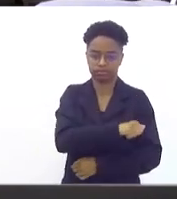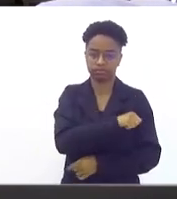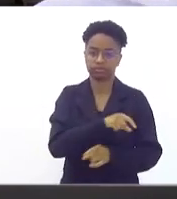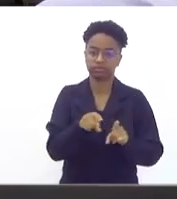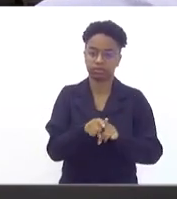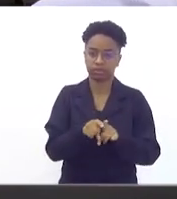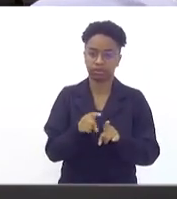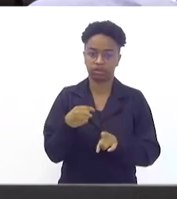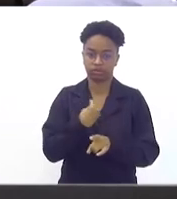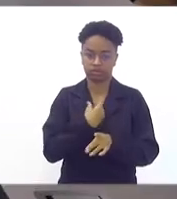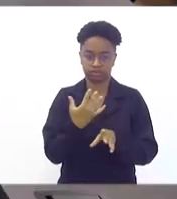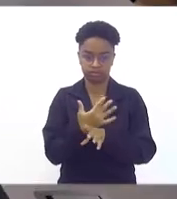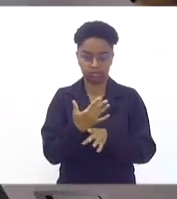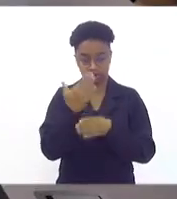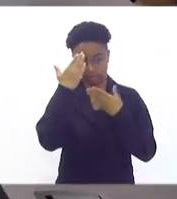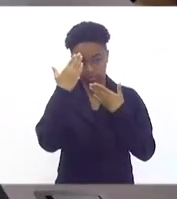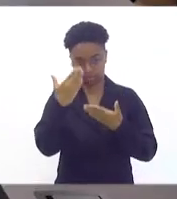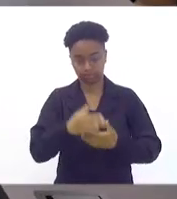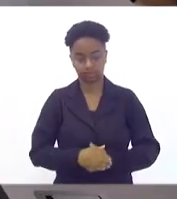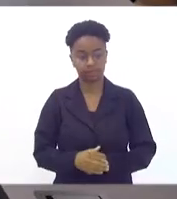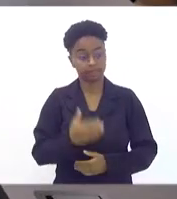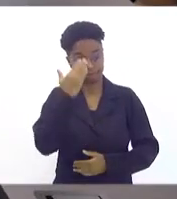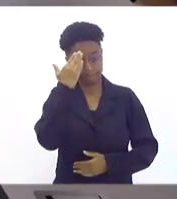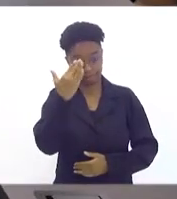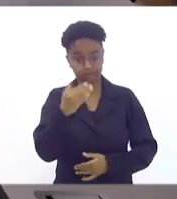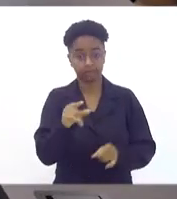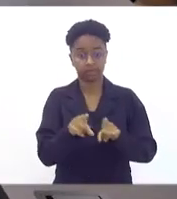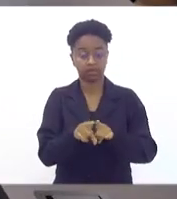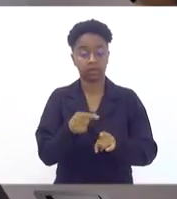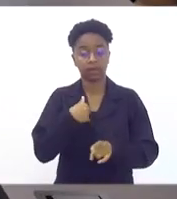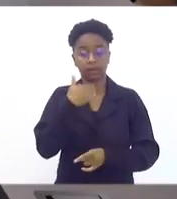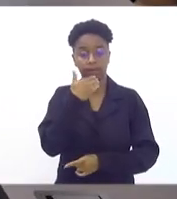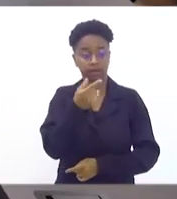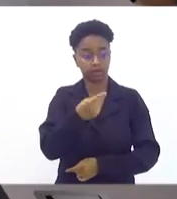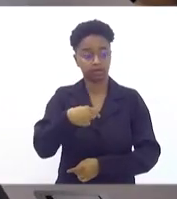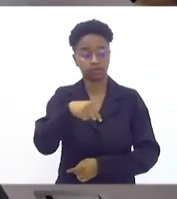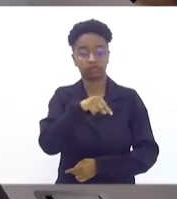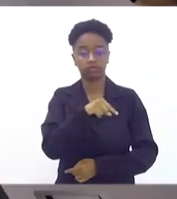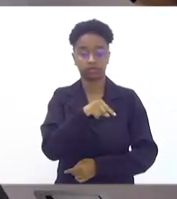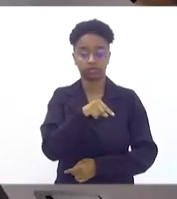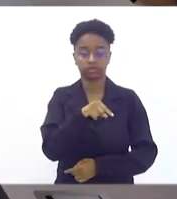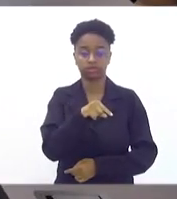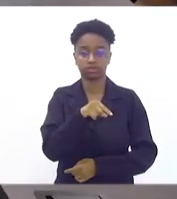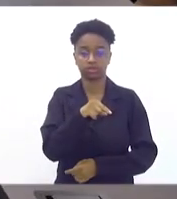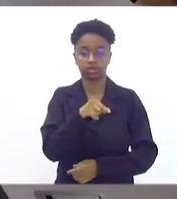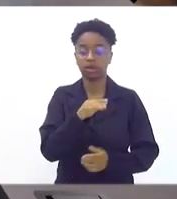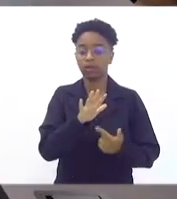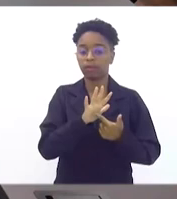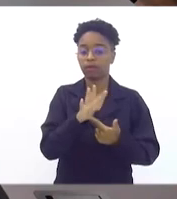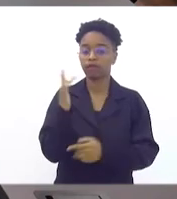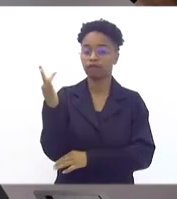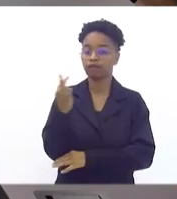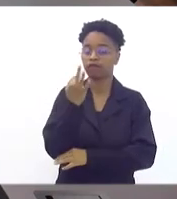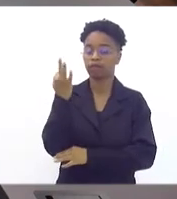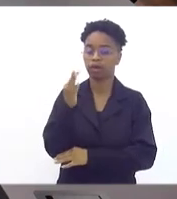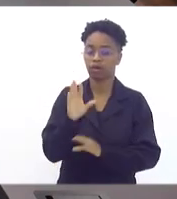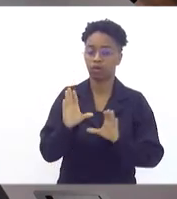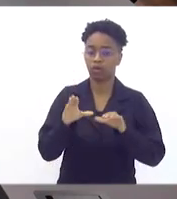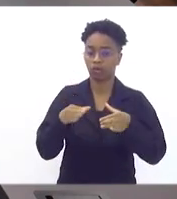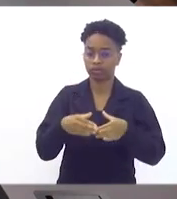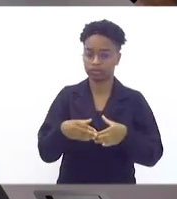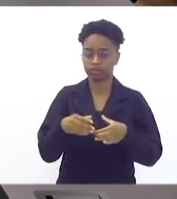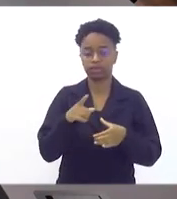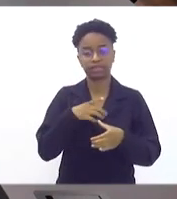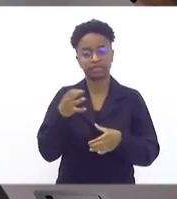município Obrigado Presidente as palavras e peço a vossa excelência que faça chegar formalmente a essa comissão que certamente